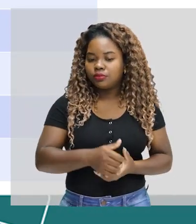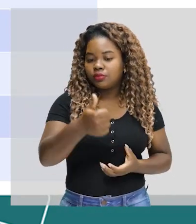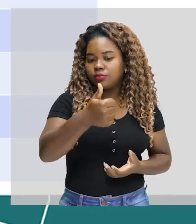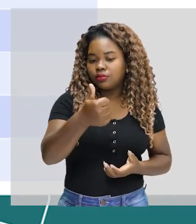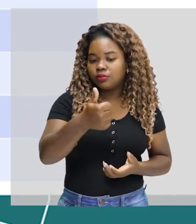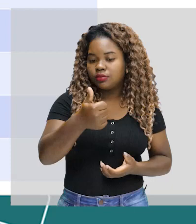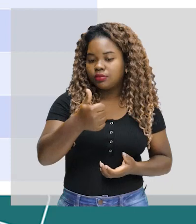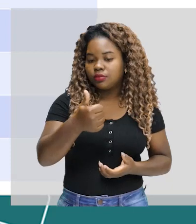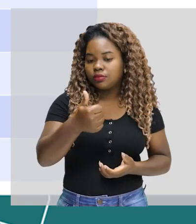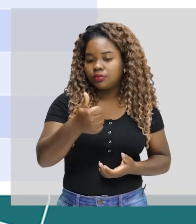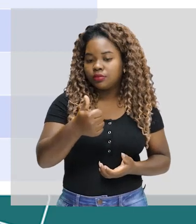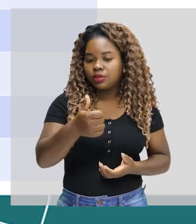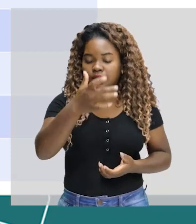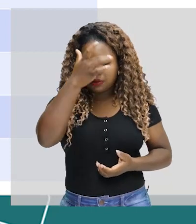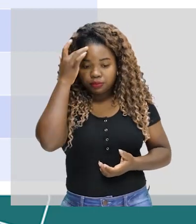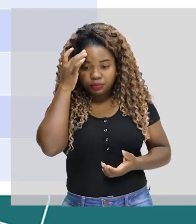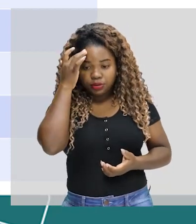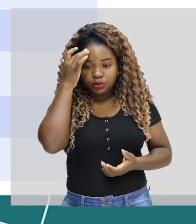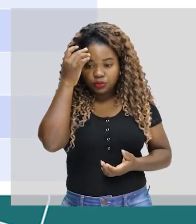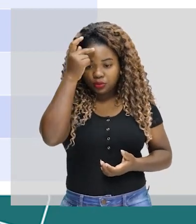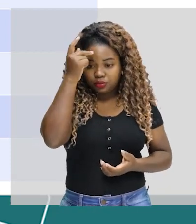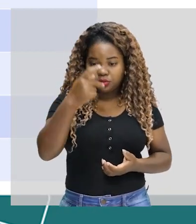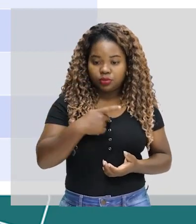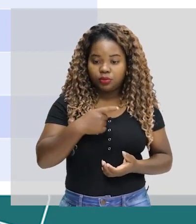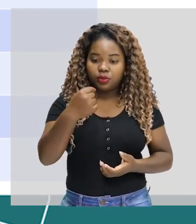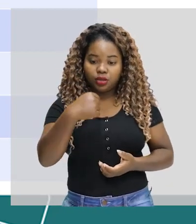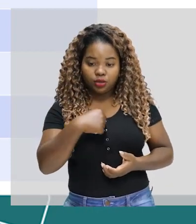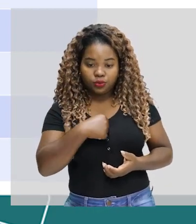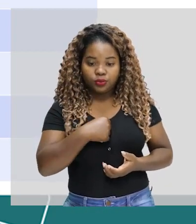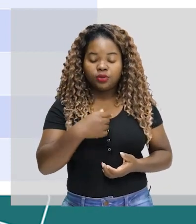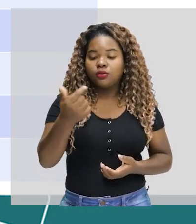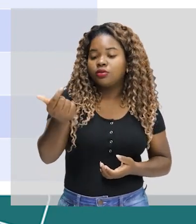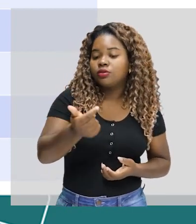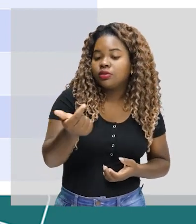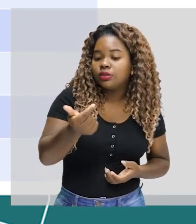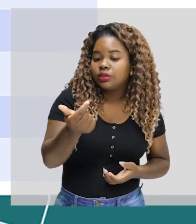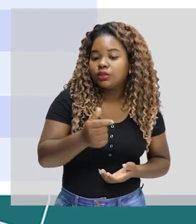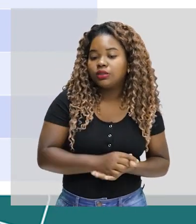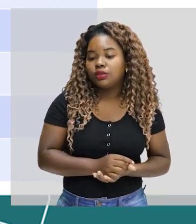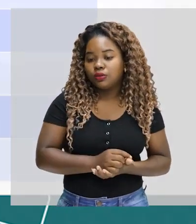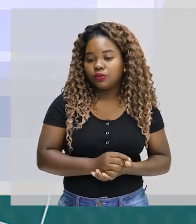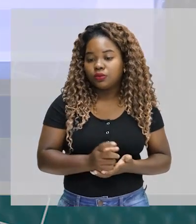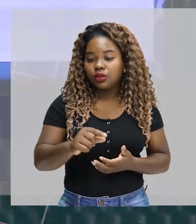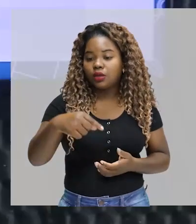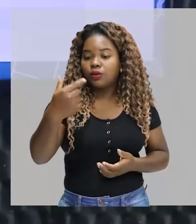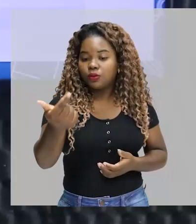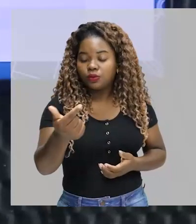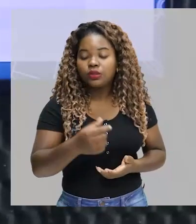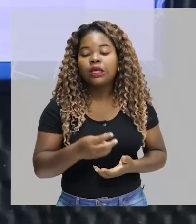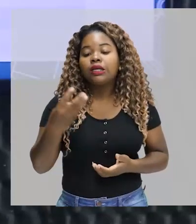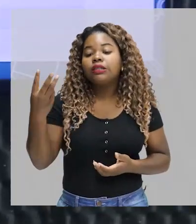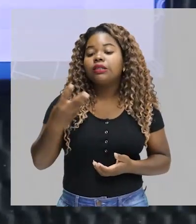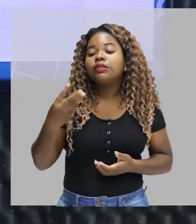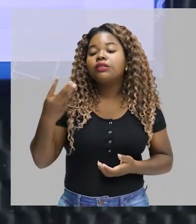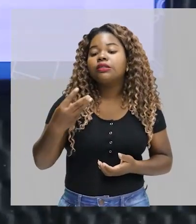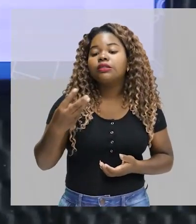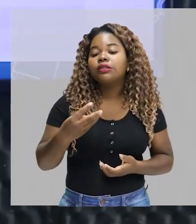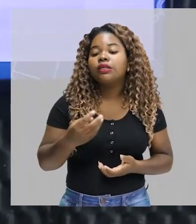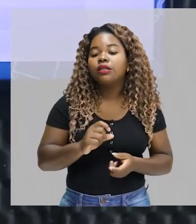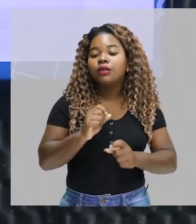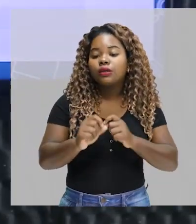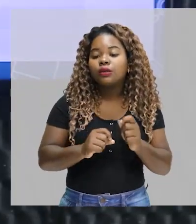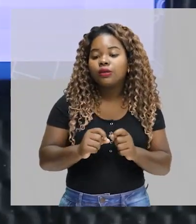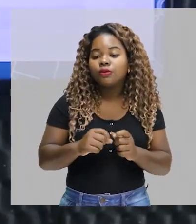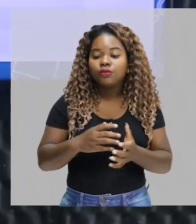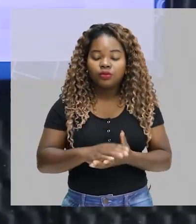primeira pessoa é quem fala, no caso é o emissor. Segunda pessoa é o receptor. Terceira pessoa é a